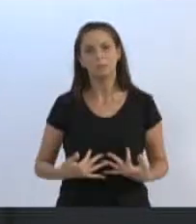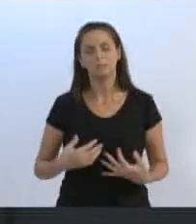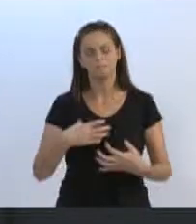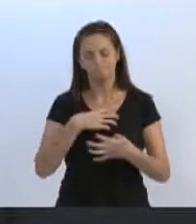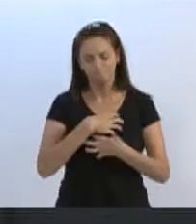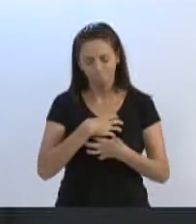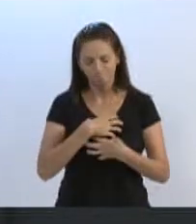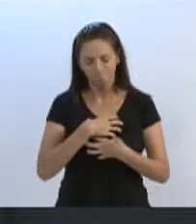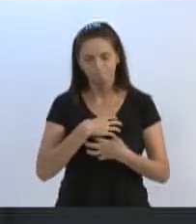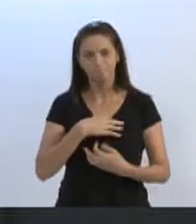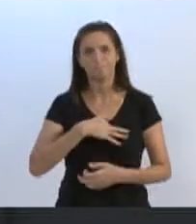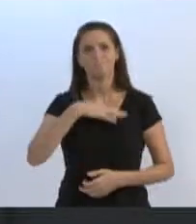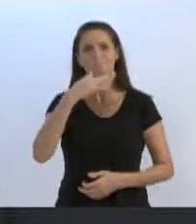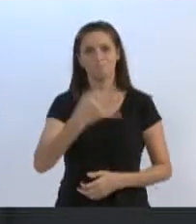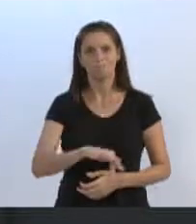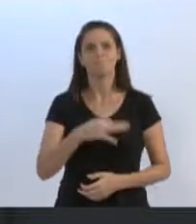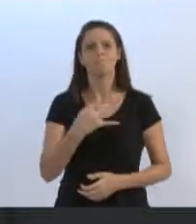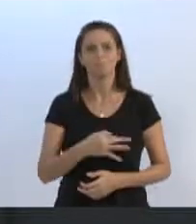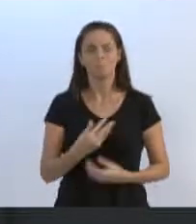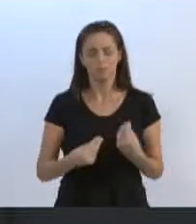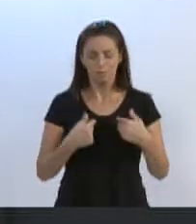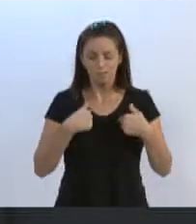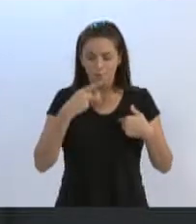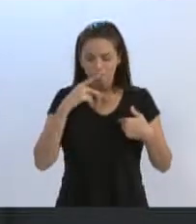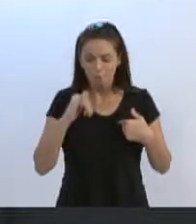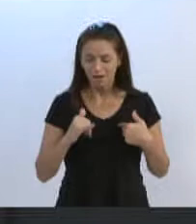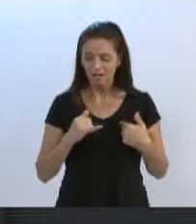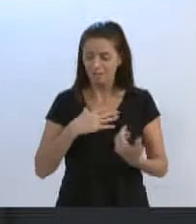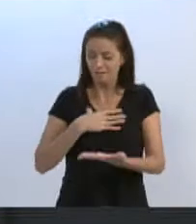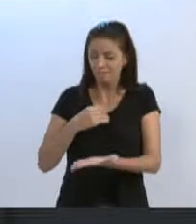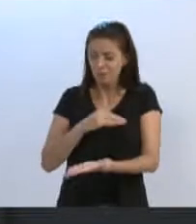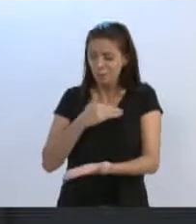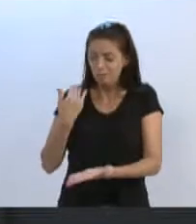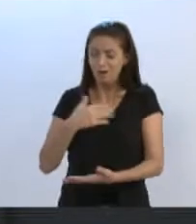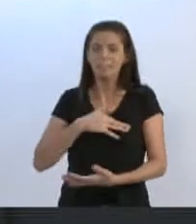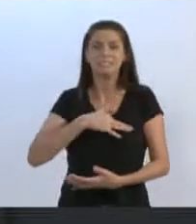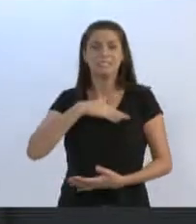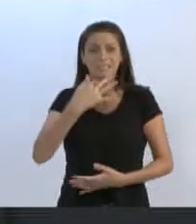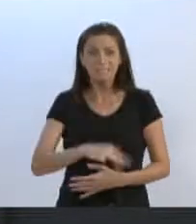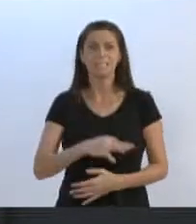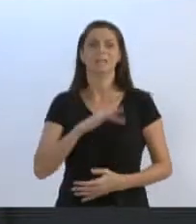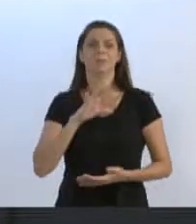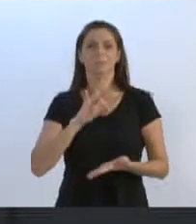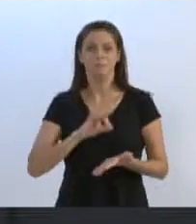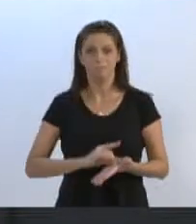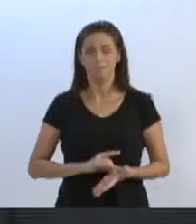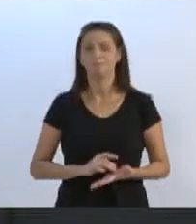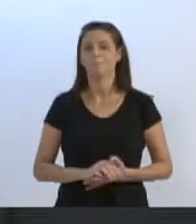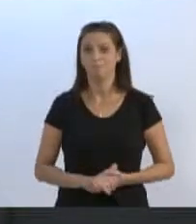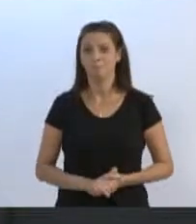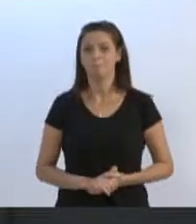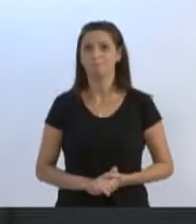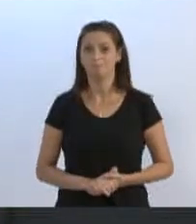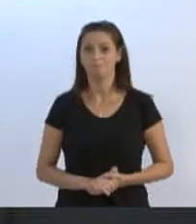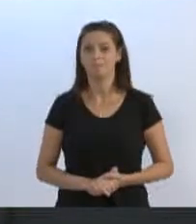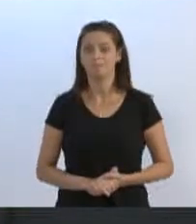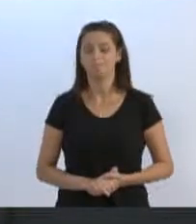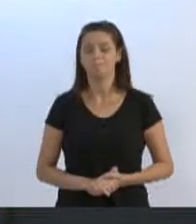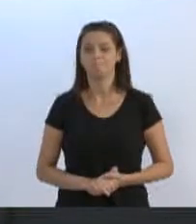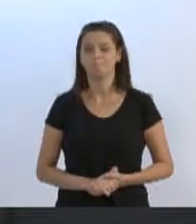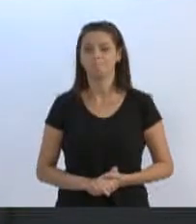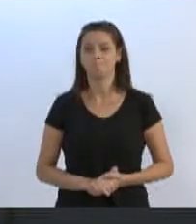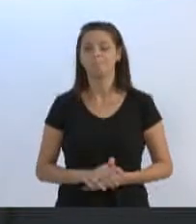é de um pai que perde uma filha e vossa excelência colocou que não há como